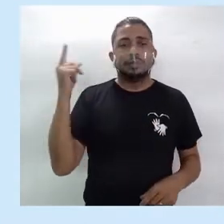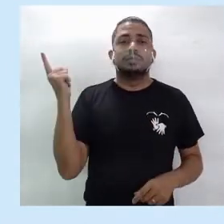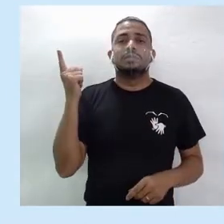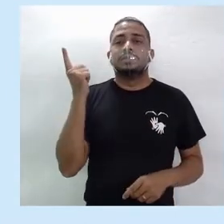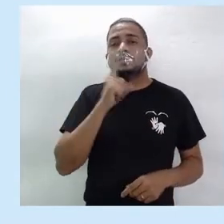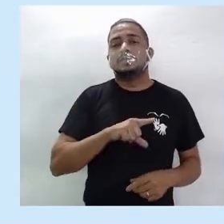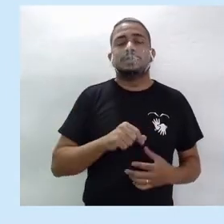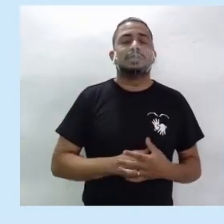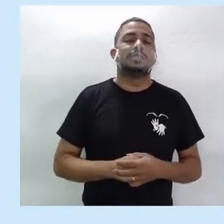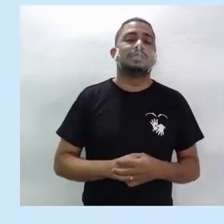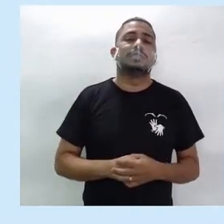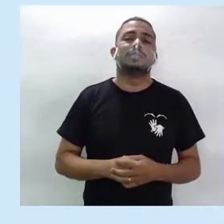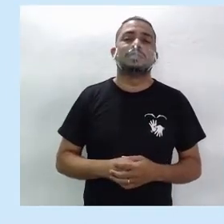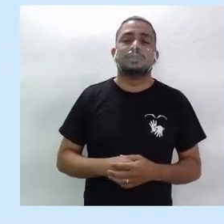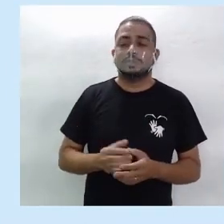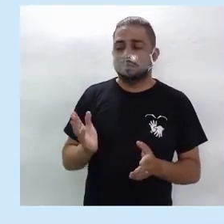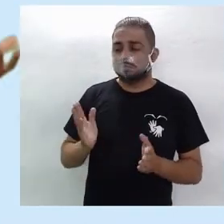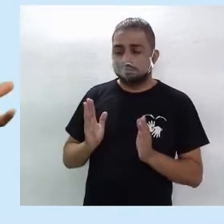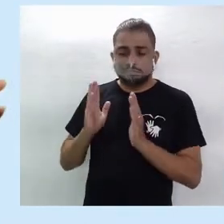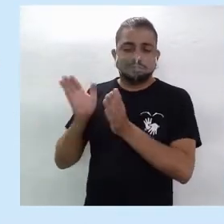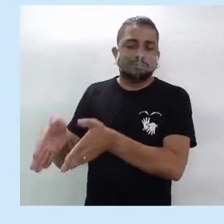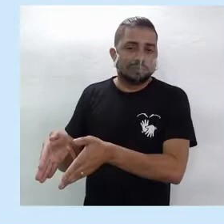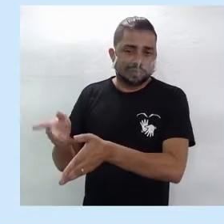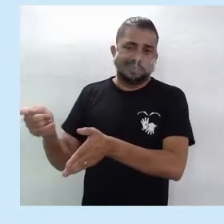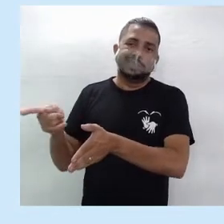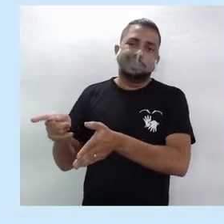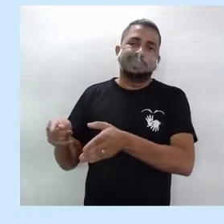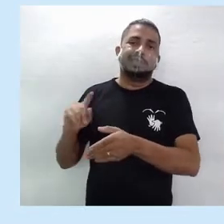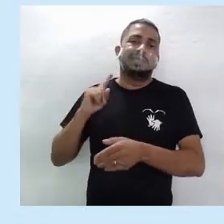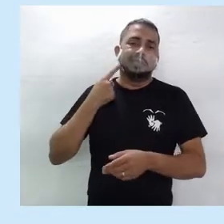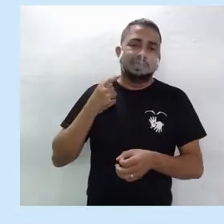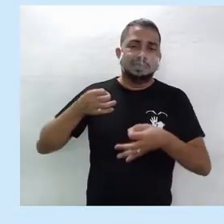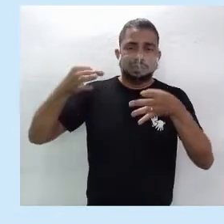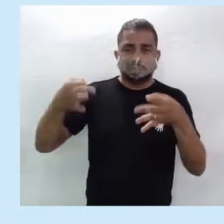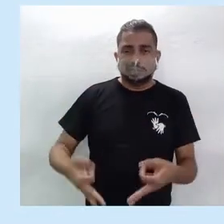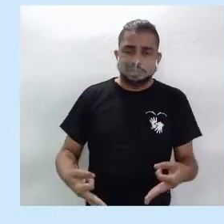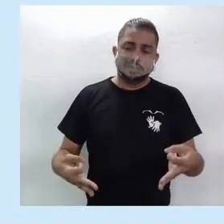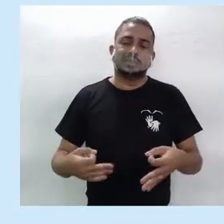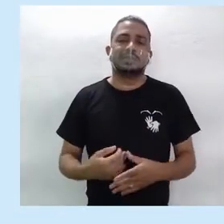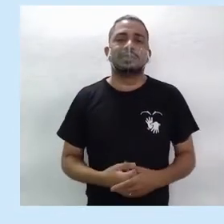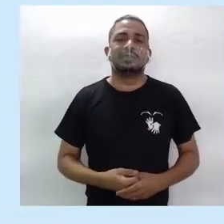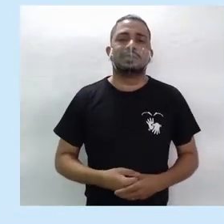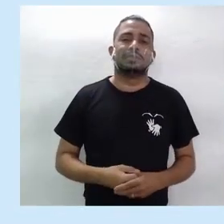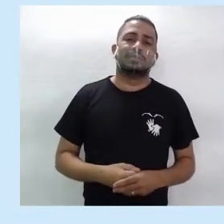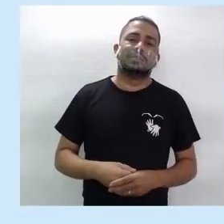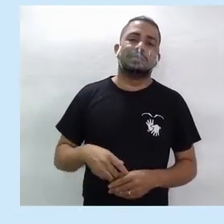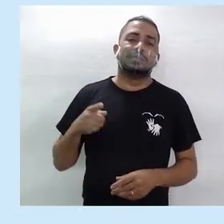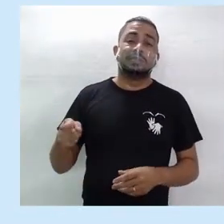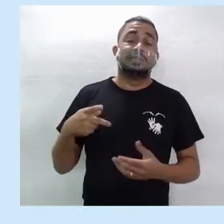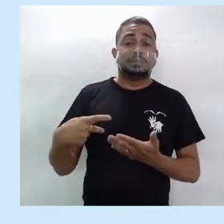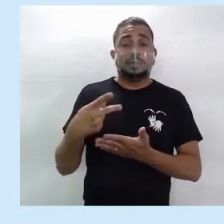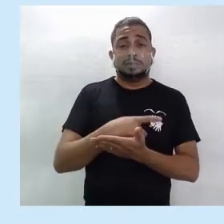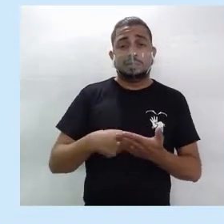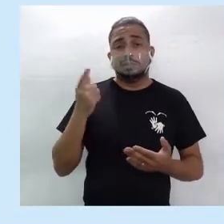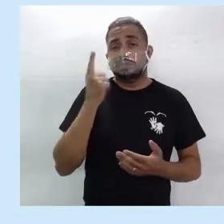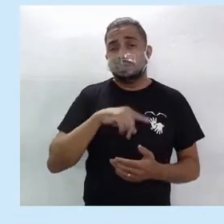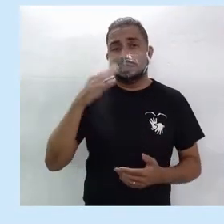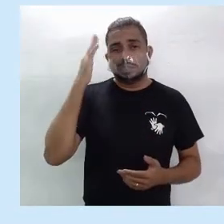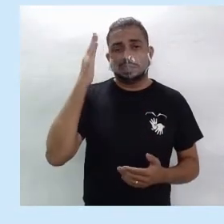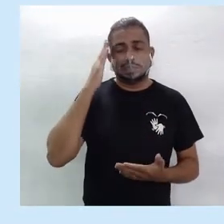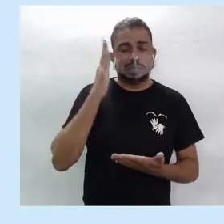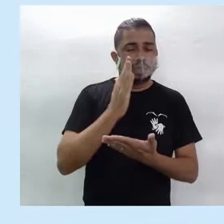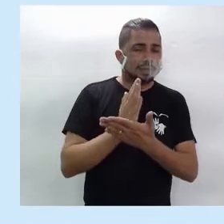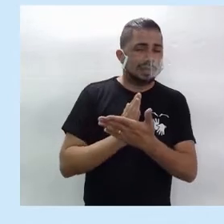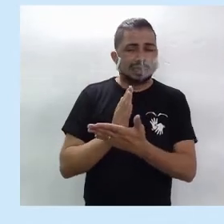conseguem destinar o seu lixo de modo adequado. Por esse mapa a gente consegue entender que está na metade,